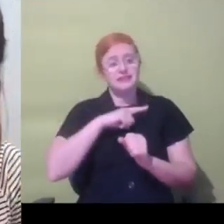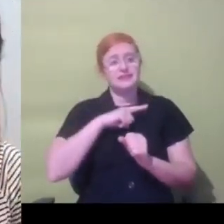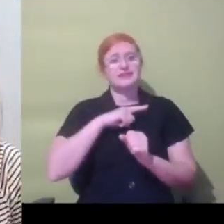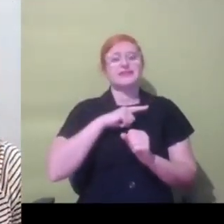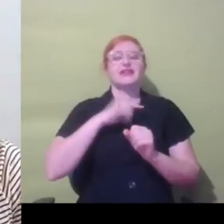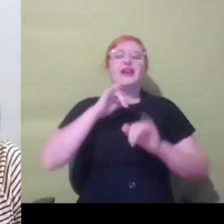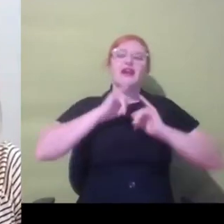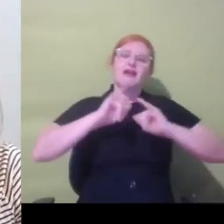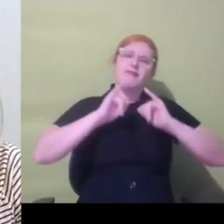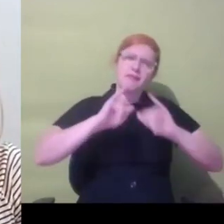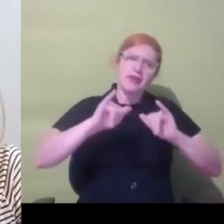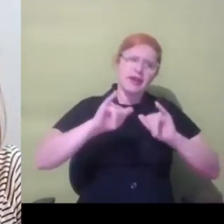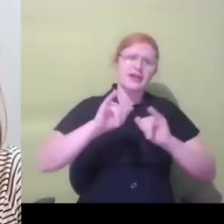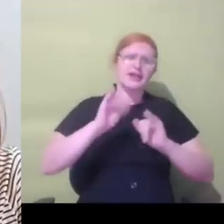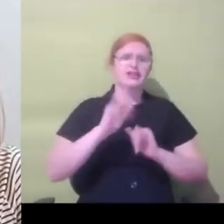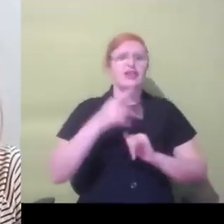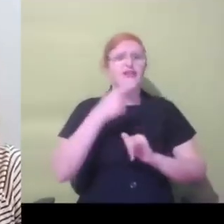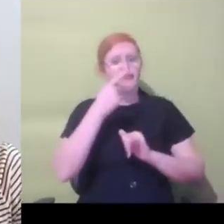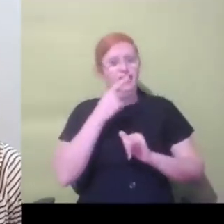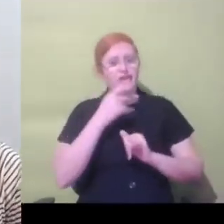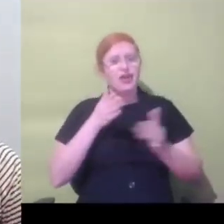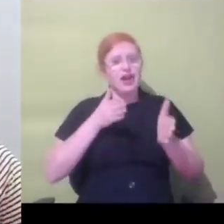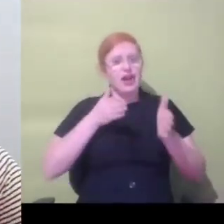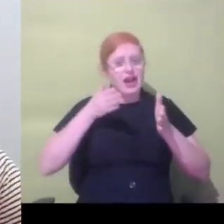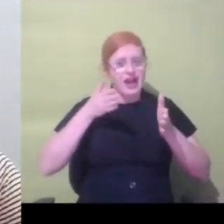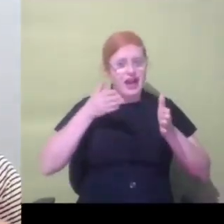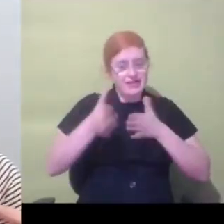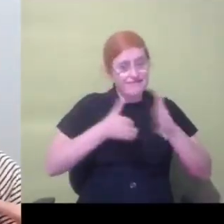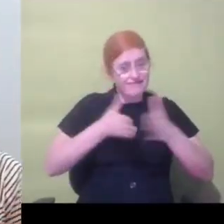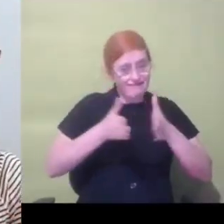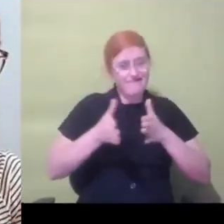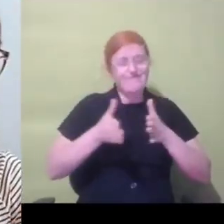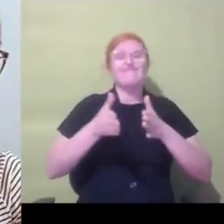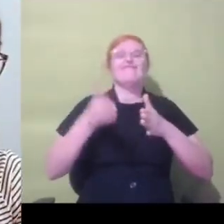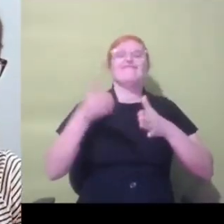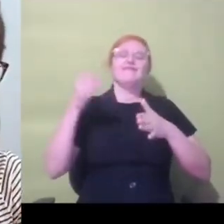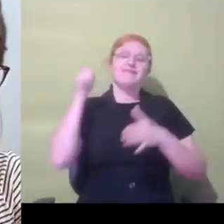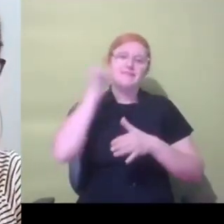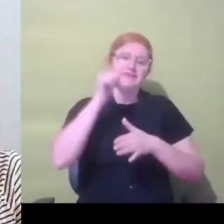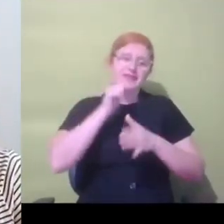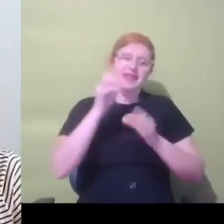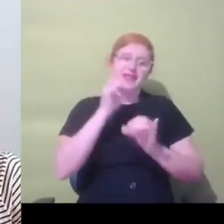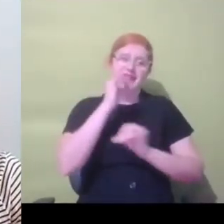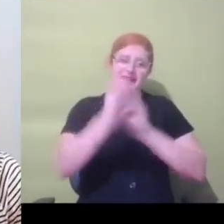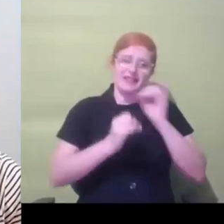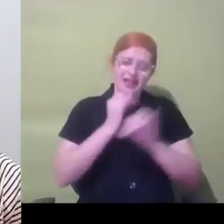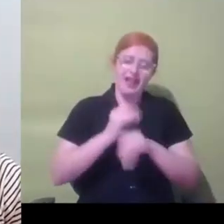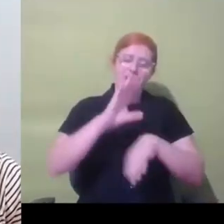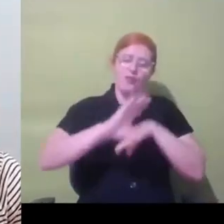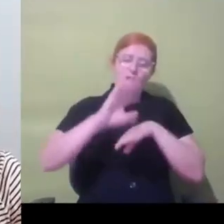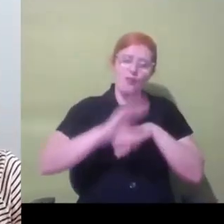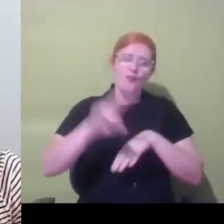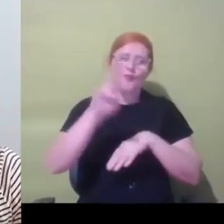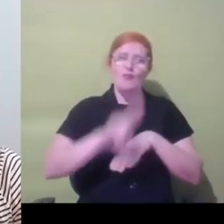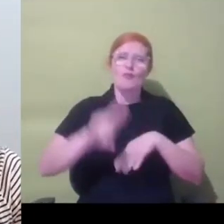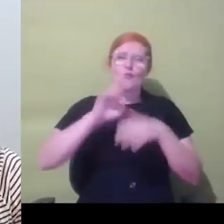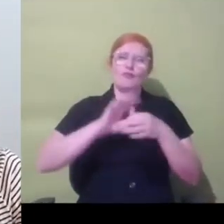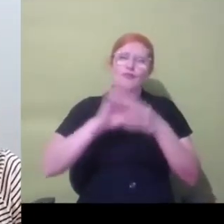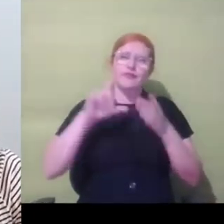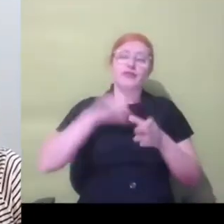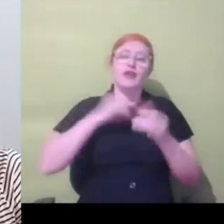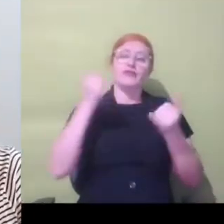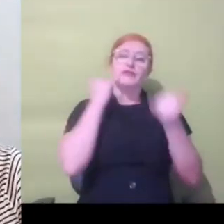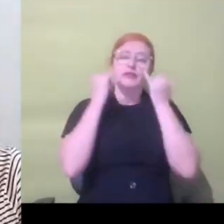feminismo.org.br, que tem a campanha que a gente falou sobre o acesso das mulheres à internet, aos cursos da Universidade Livre. Tem lá